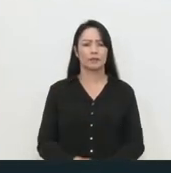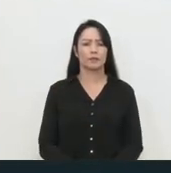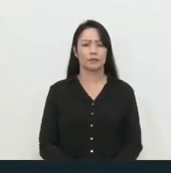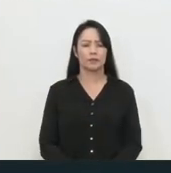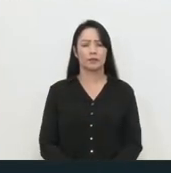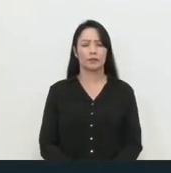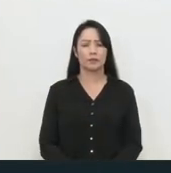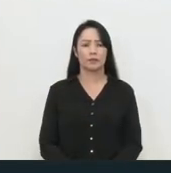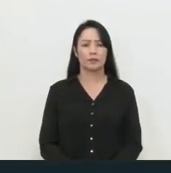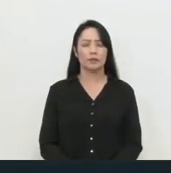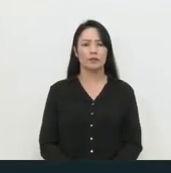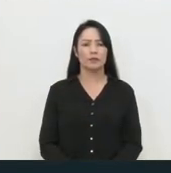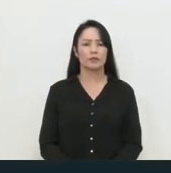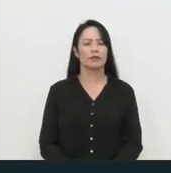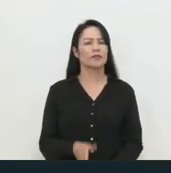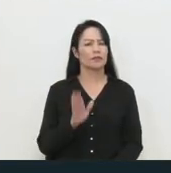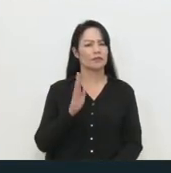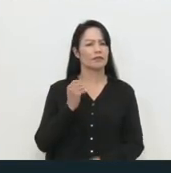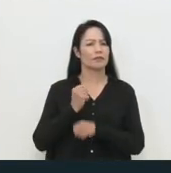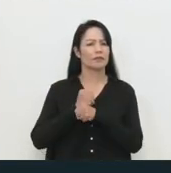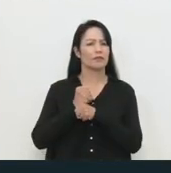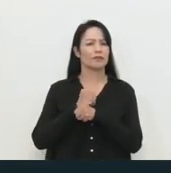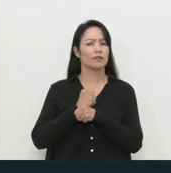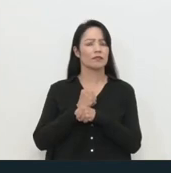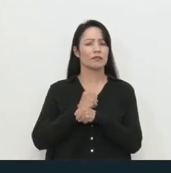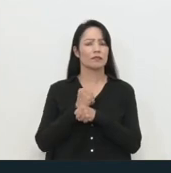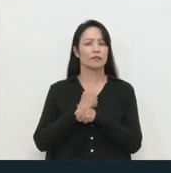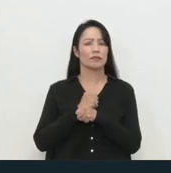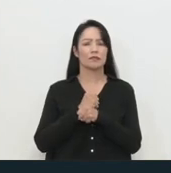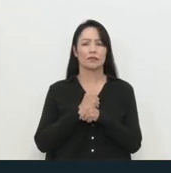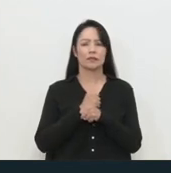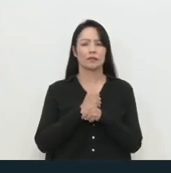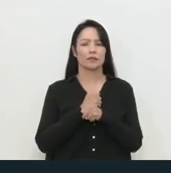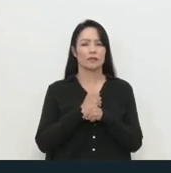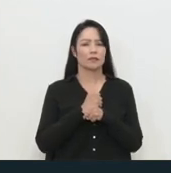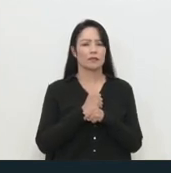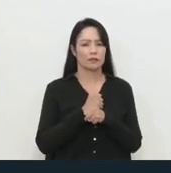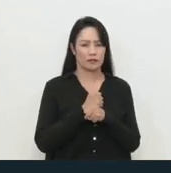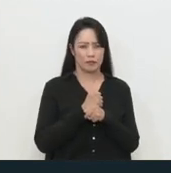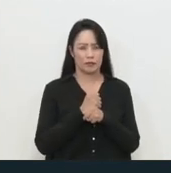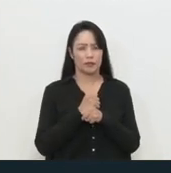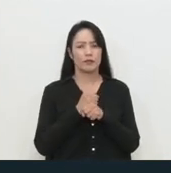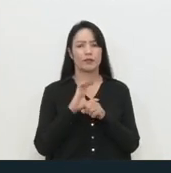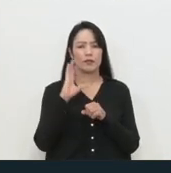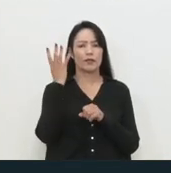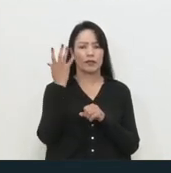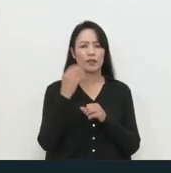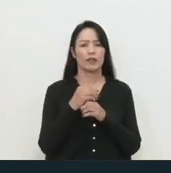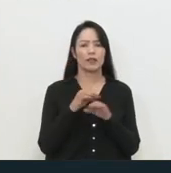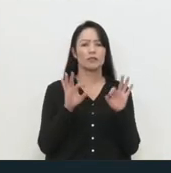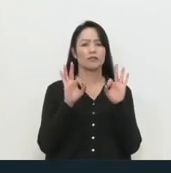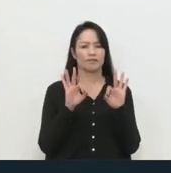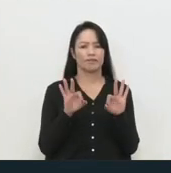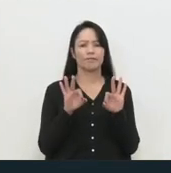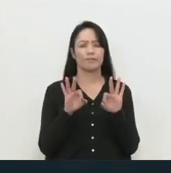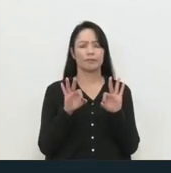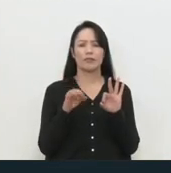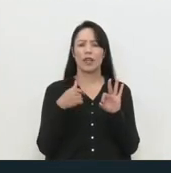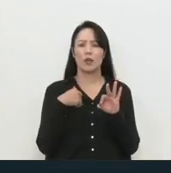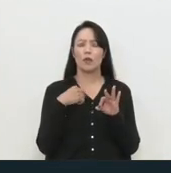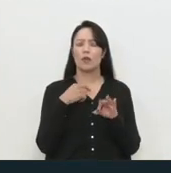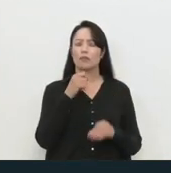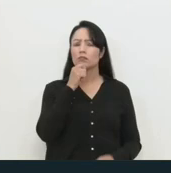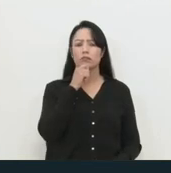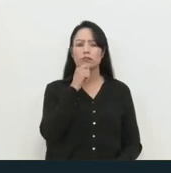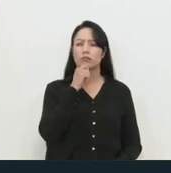Já faz alguns anos que eu me deparo com uma situação e sinceramente eu ainda não encontrei